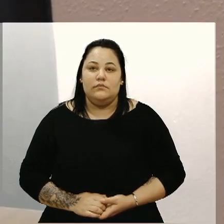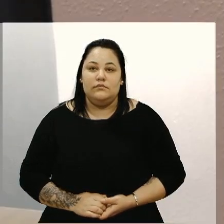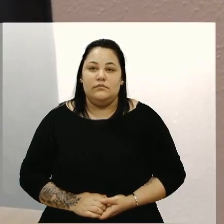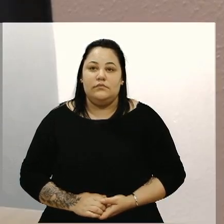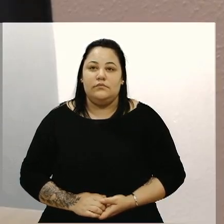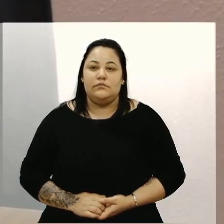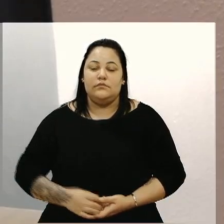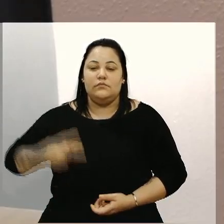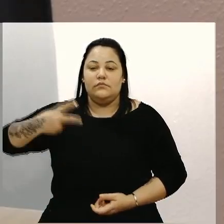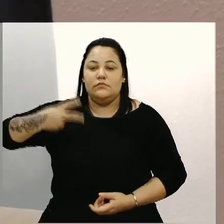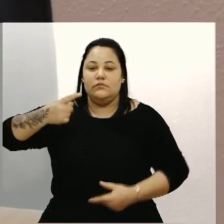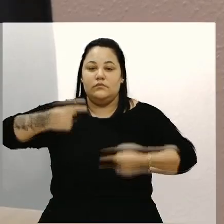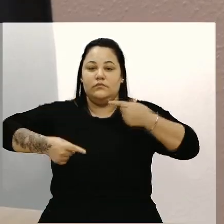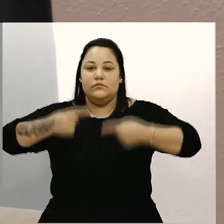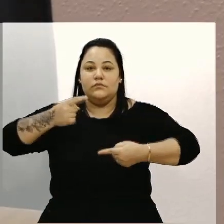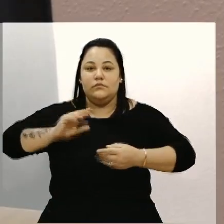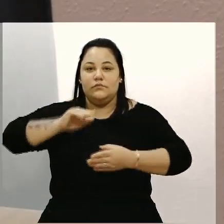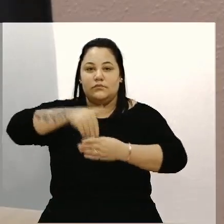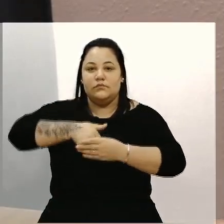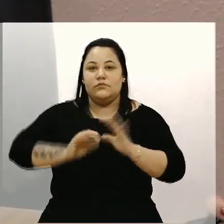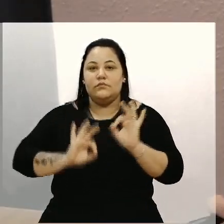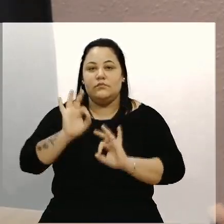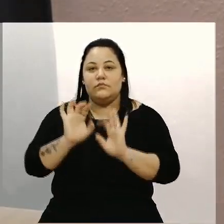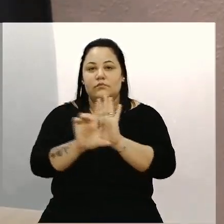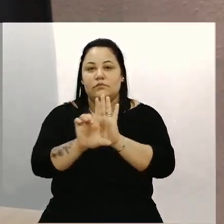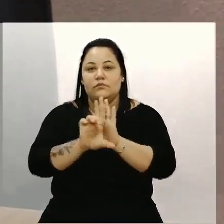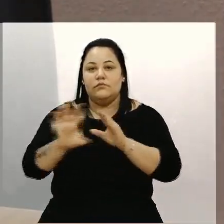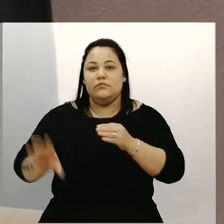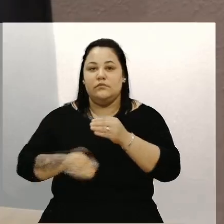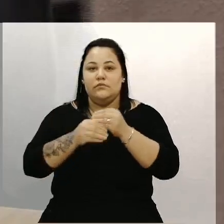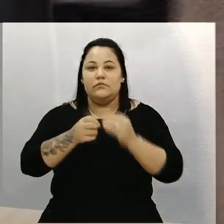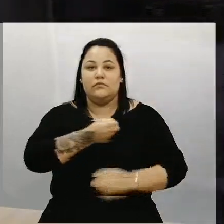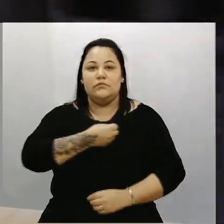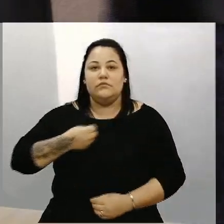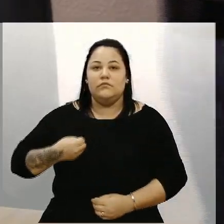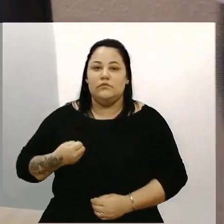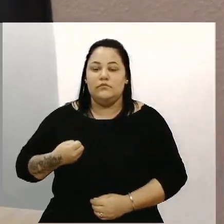Em segunda discussão e votação, projeto de lei complementar número